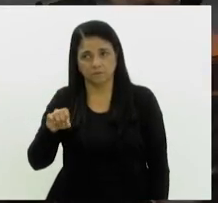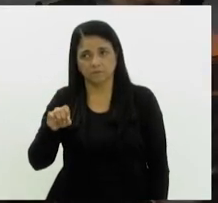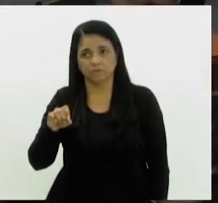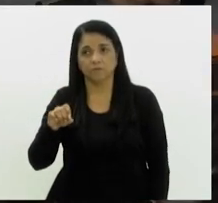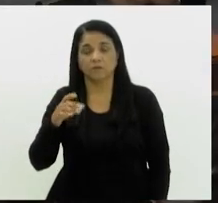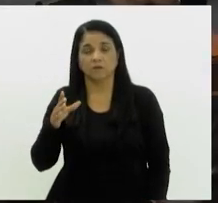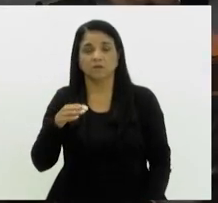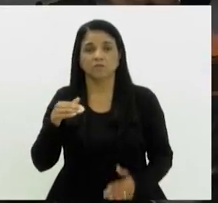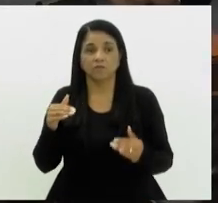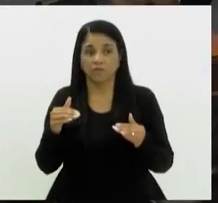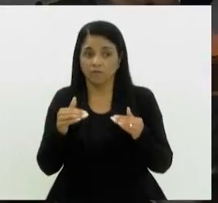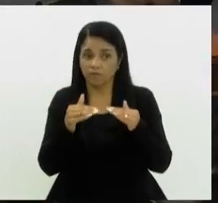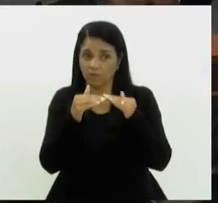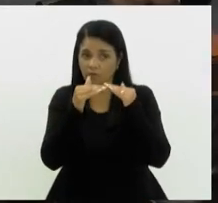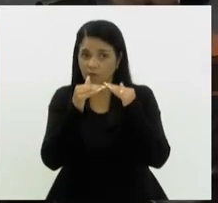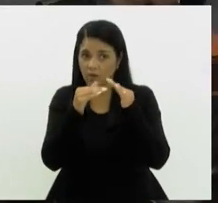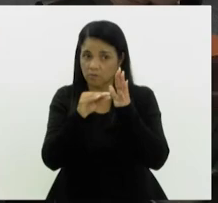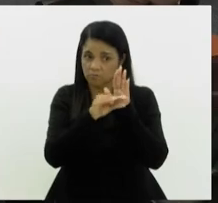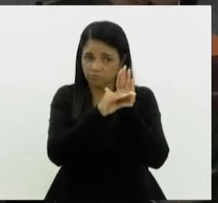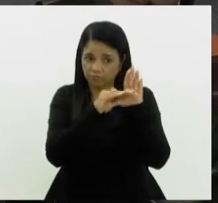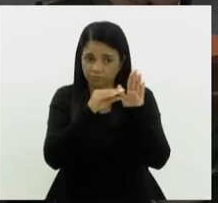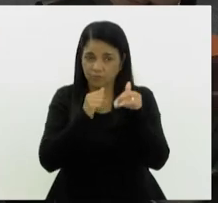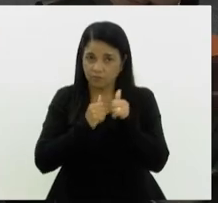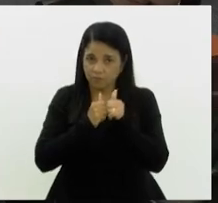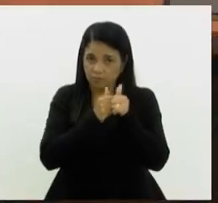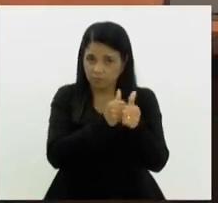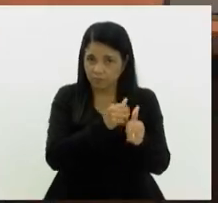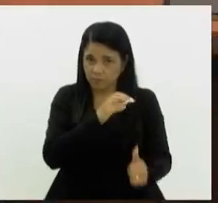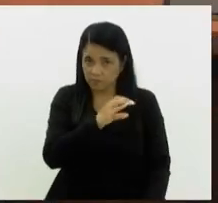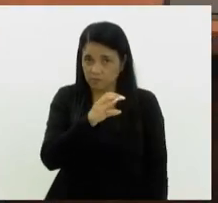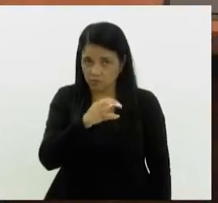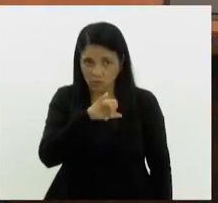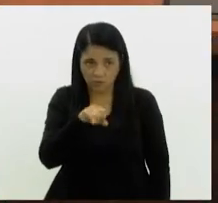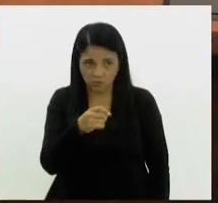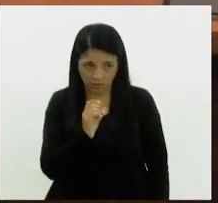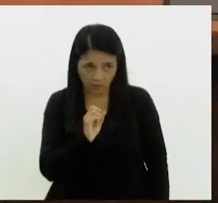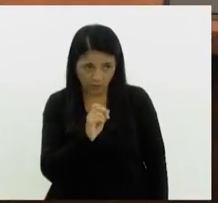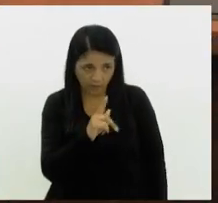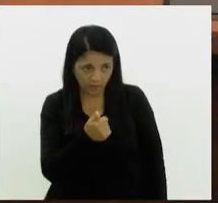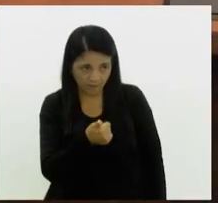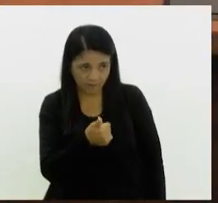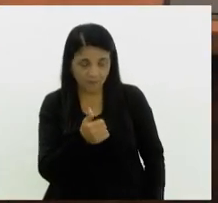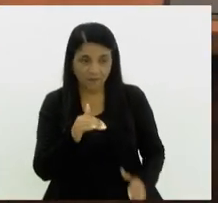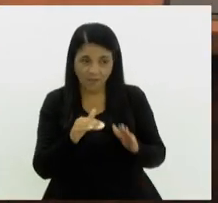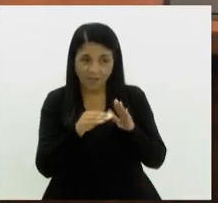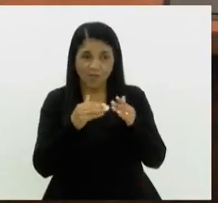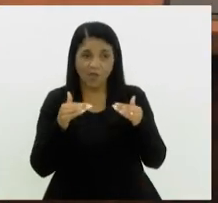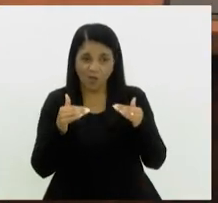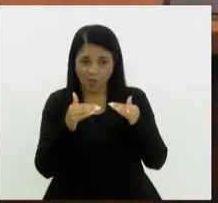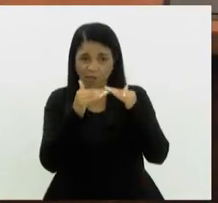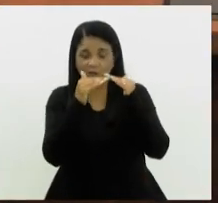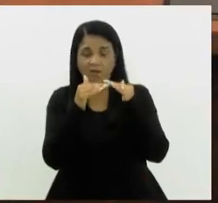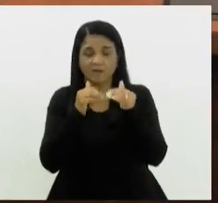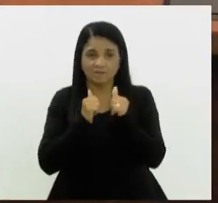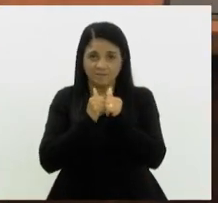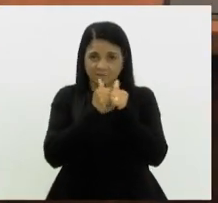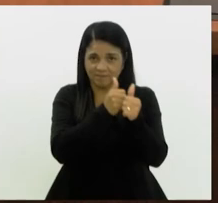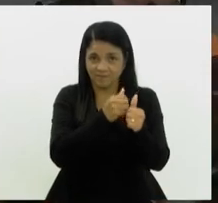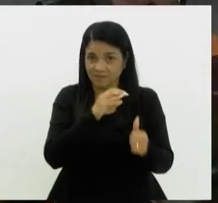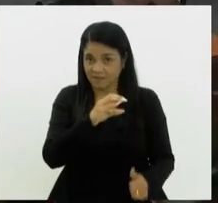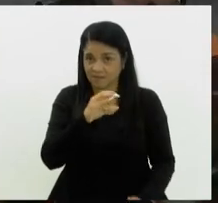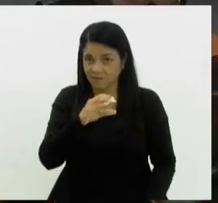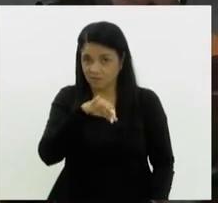Tia Ju, é favorável acompanhando o parecer da CCJ, tá bom? Só favorável acompanhando o parecer da CCJ. O parecer da CCJ.